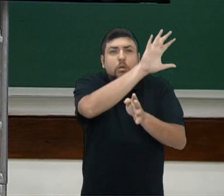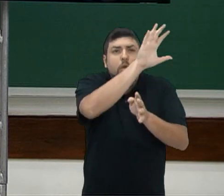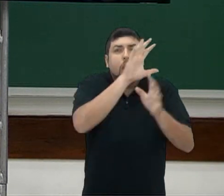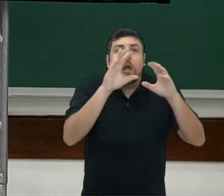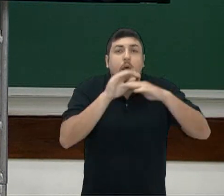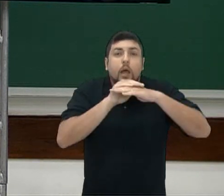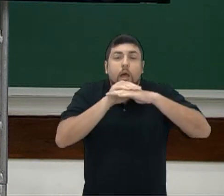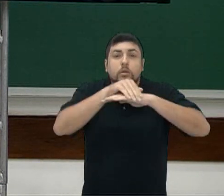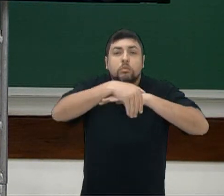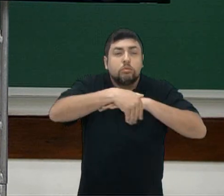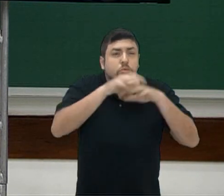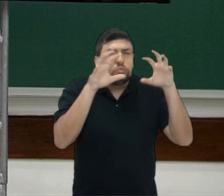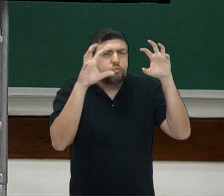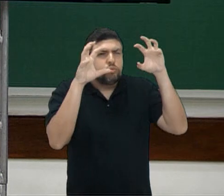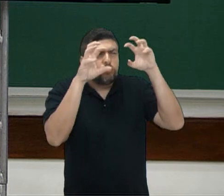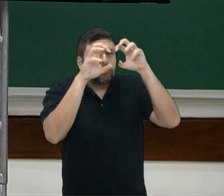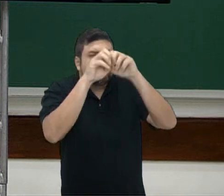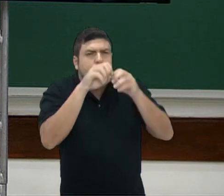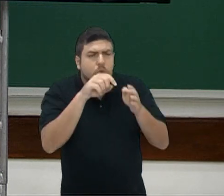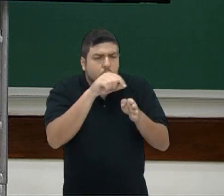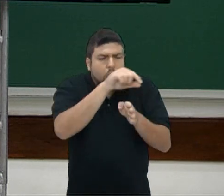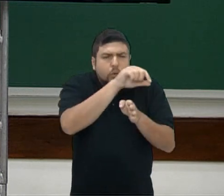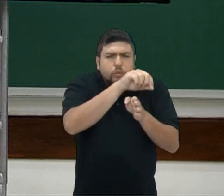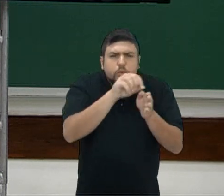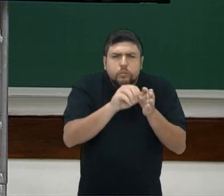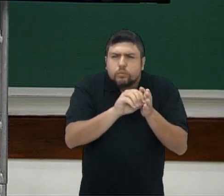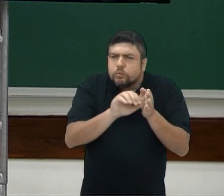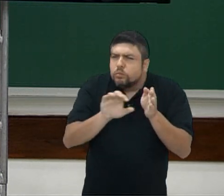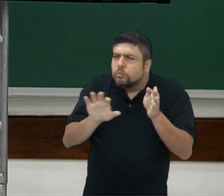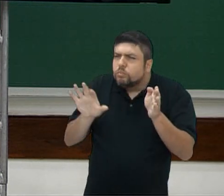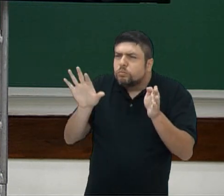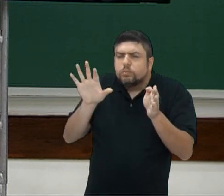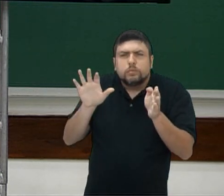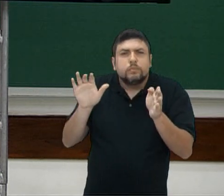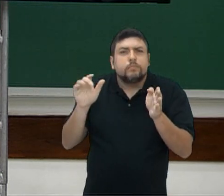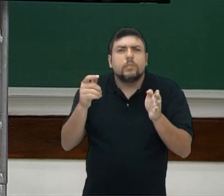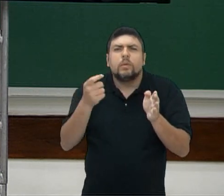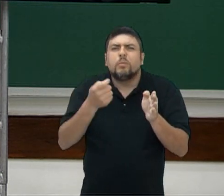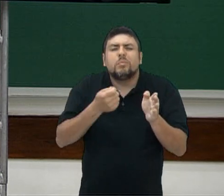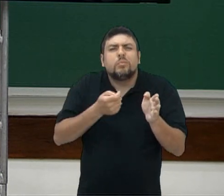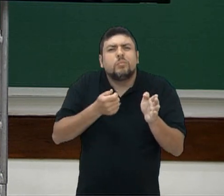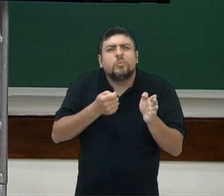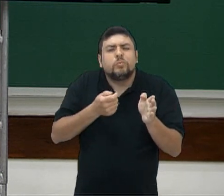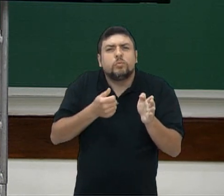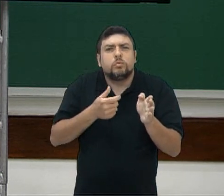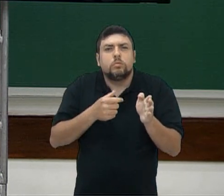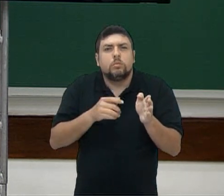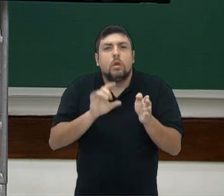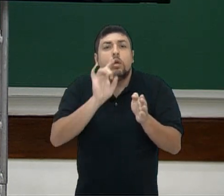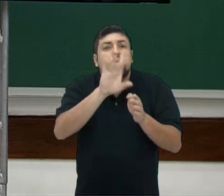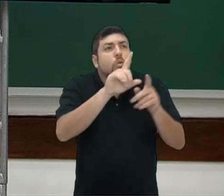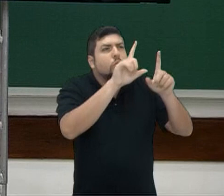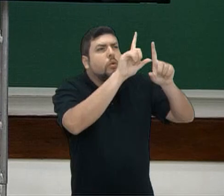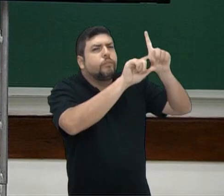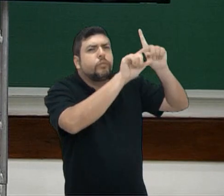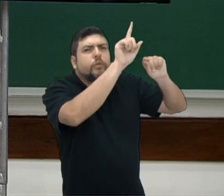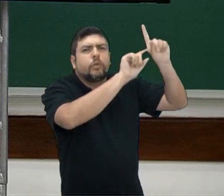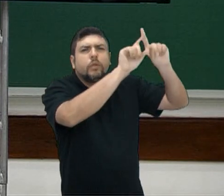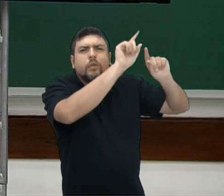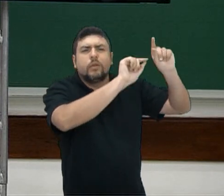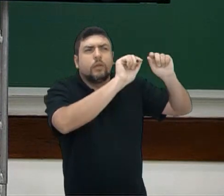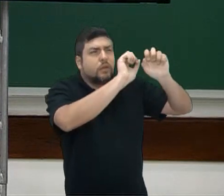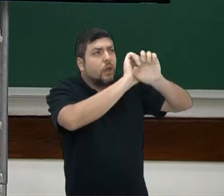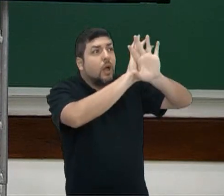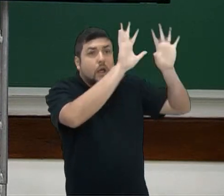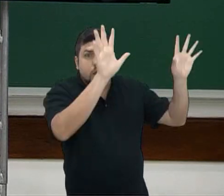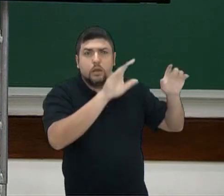dessa estrutura. Ao longo da noite, você fica muito restrito à luminosidade das estrelas, que são muito claras,